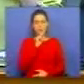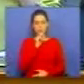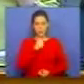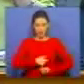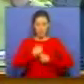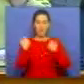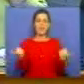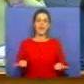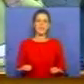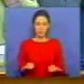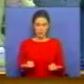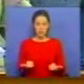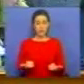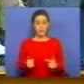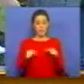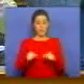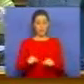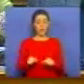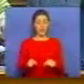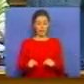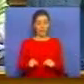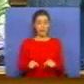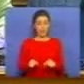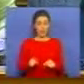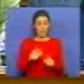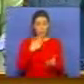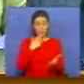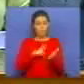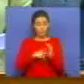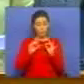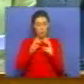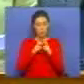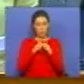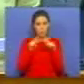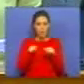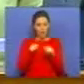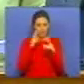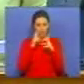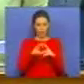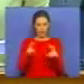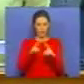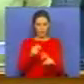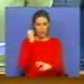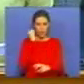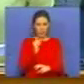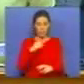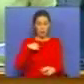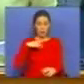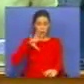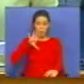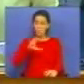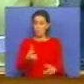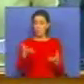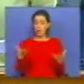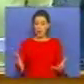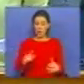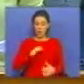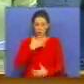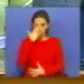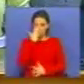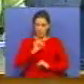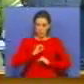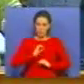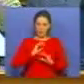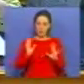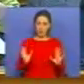suficientemente eficazes. E aqui é que reside o verdadeiro problema da investigação criminal no nosso país, do nosso ponto de